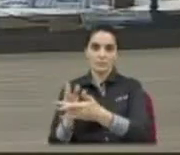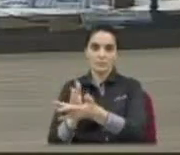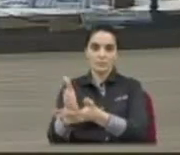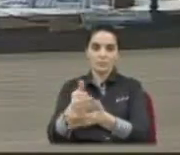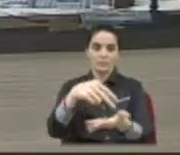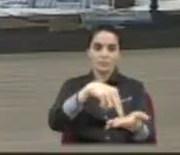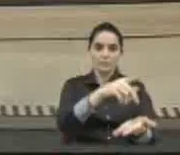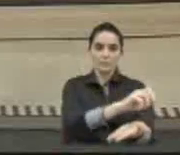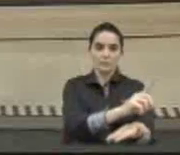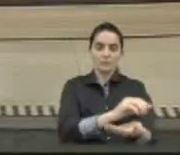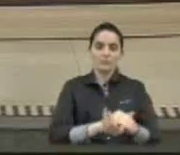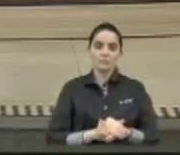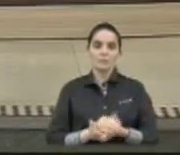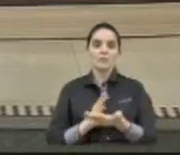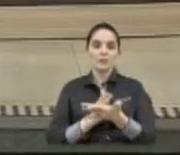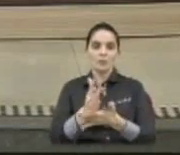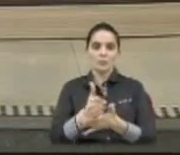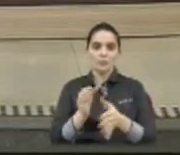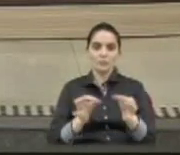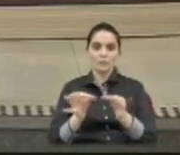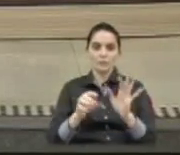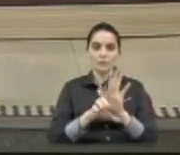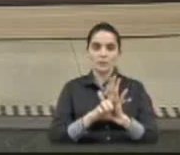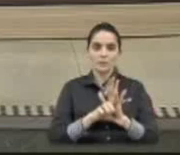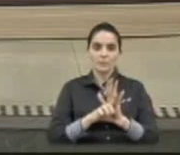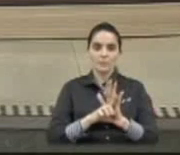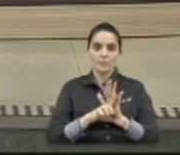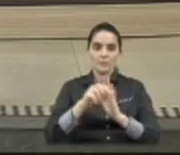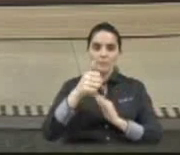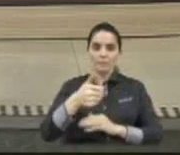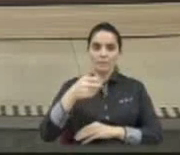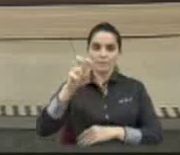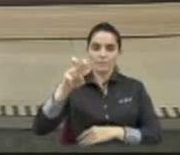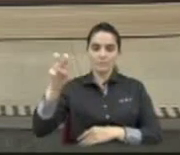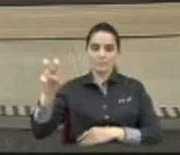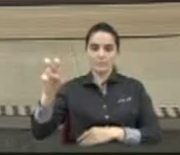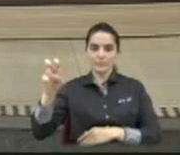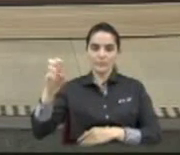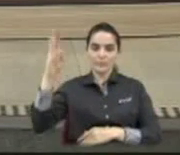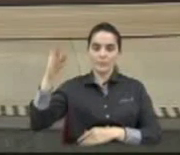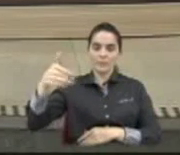Sentados aprovam, de pé rejeito. Está aprovado o projeto de lei número